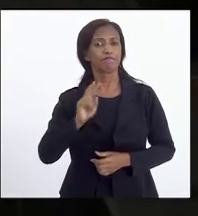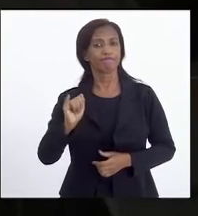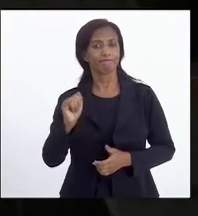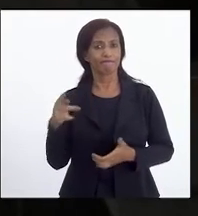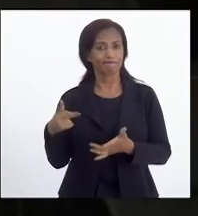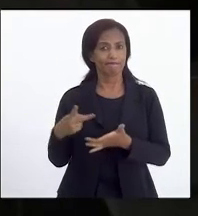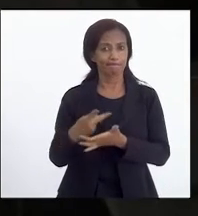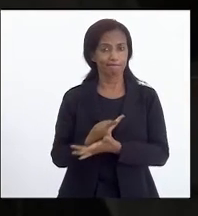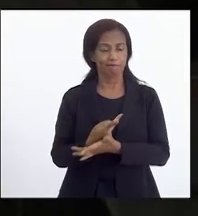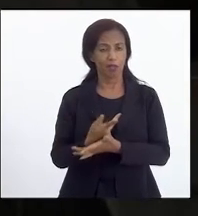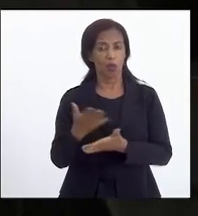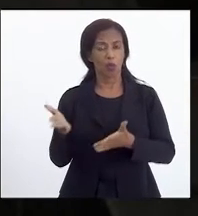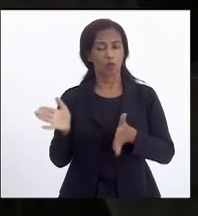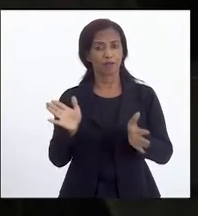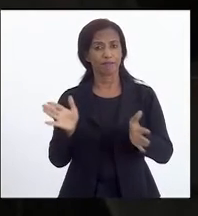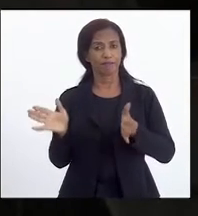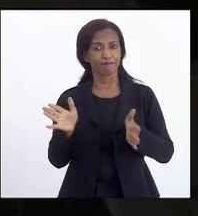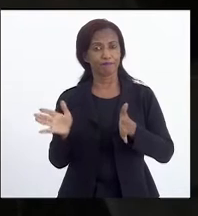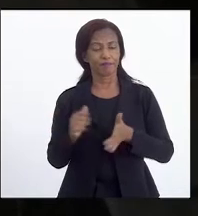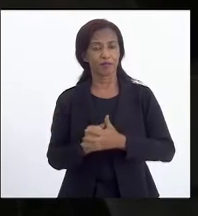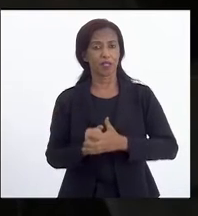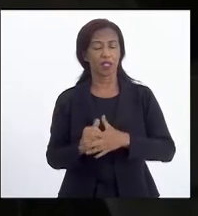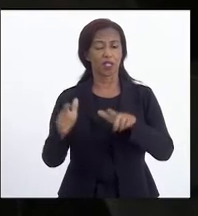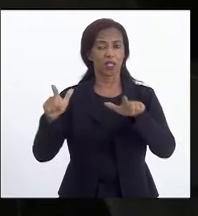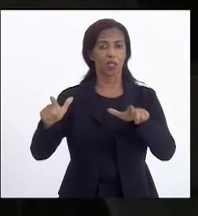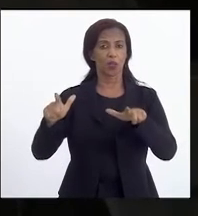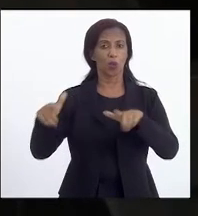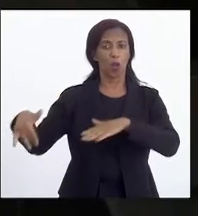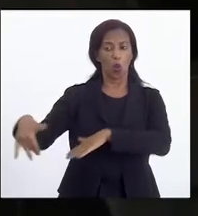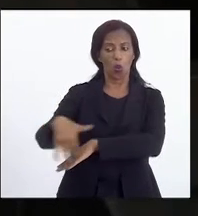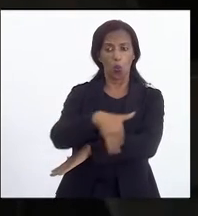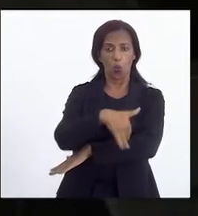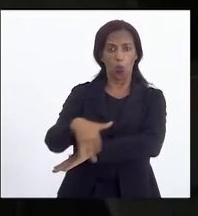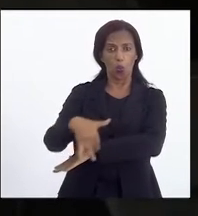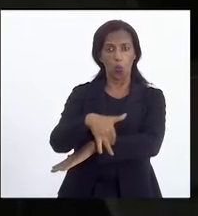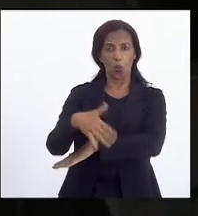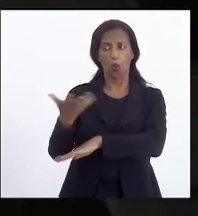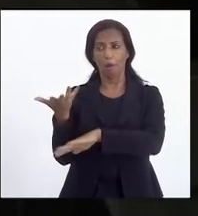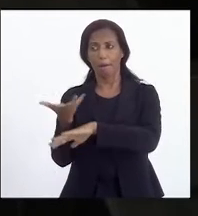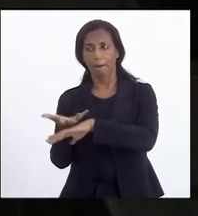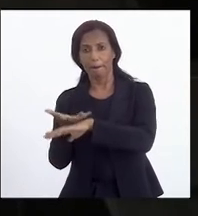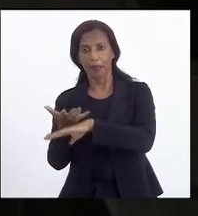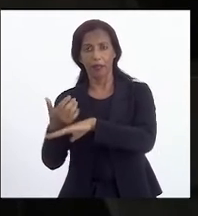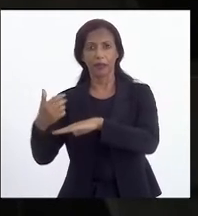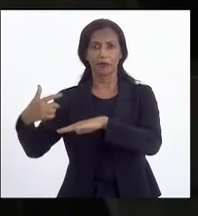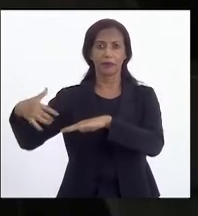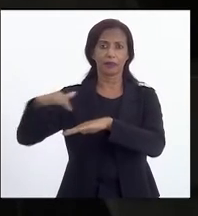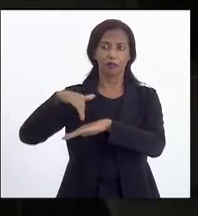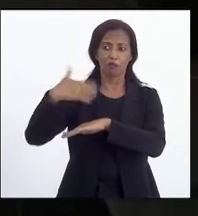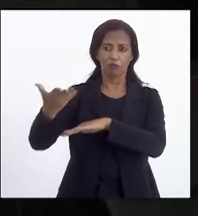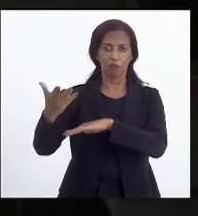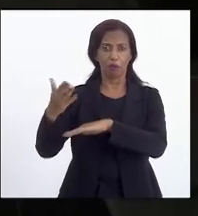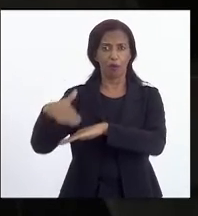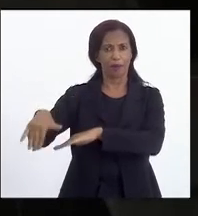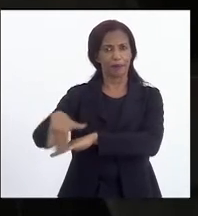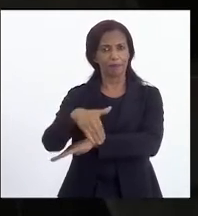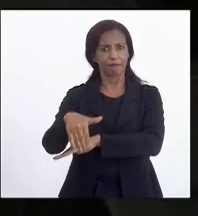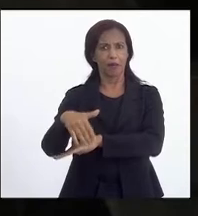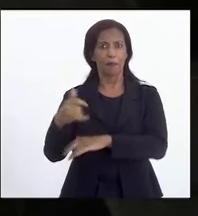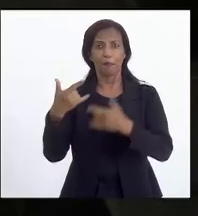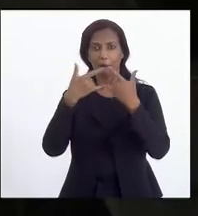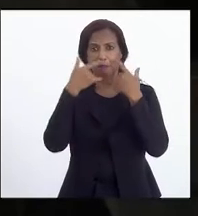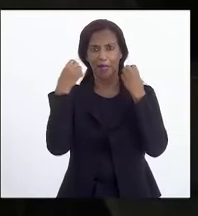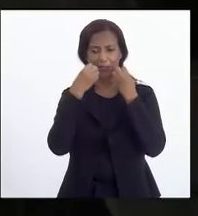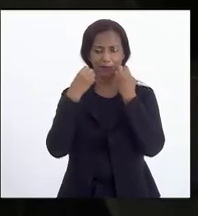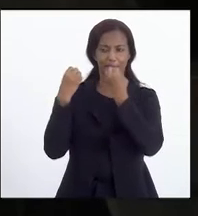quando se flexibilizar em ambiente aberto automaticamente a prática